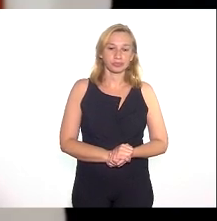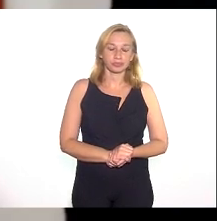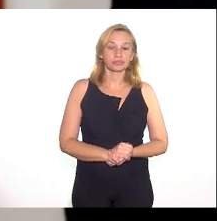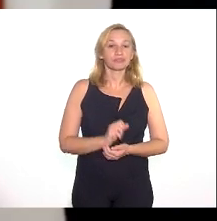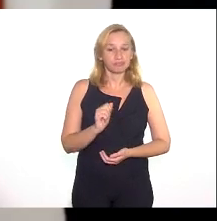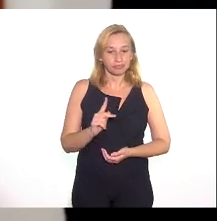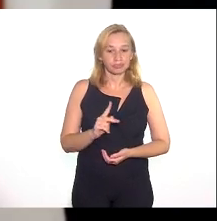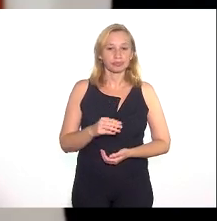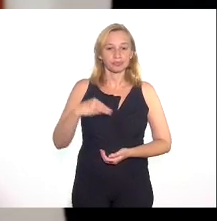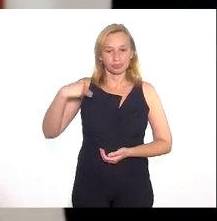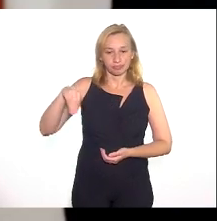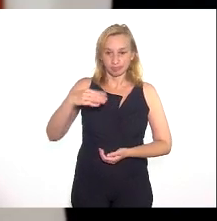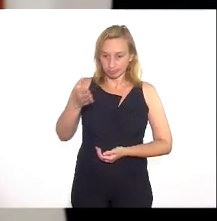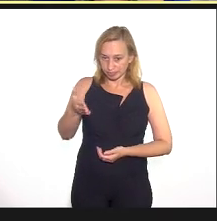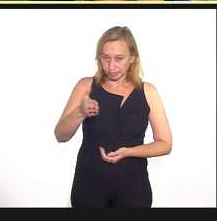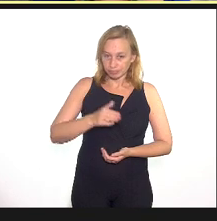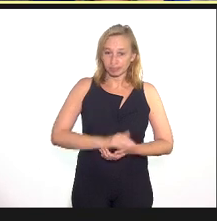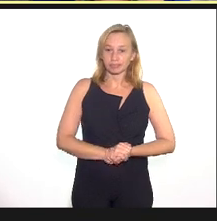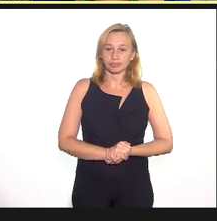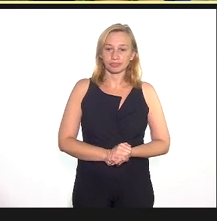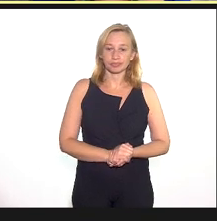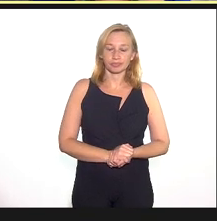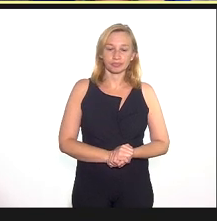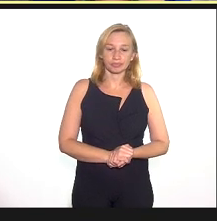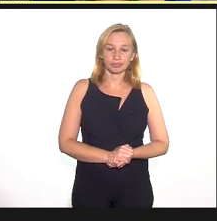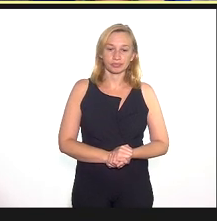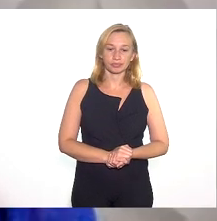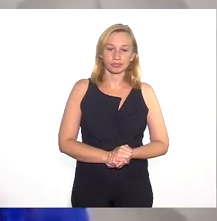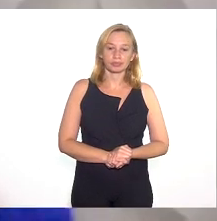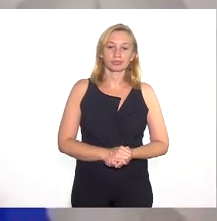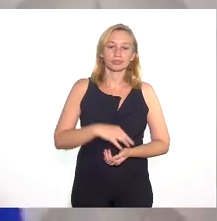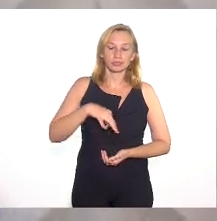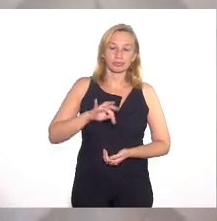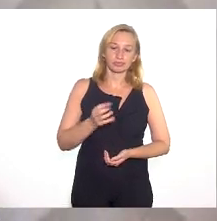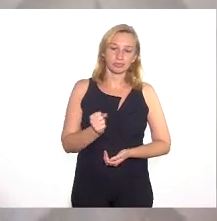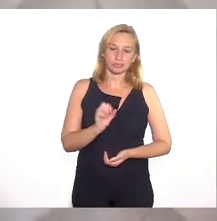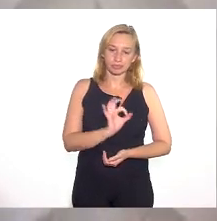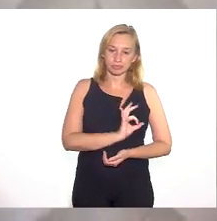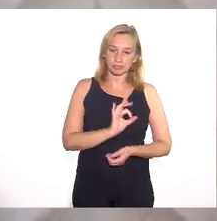Ok. Mink, por favor. Marta Rocha também, por favor. Marta Rocha.